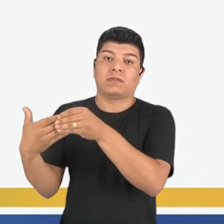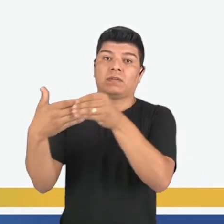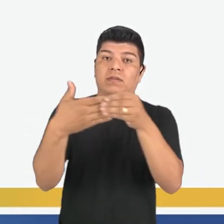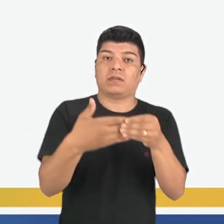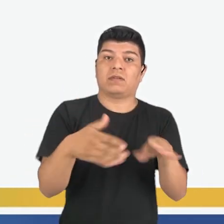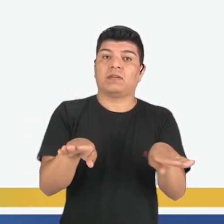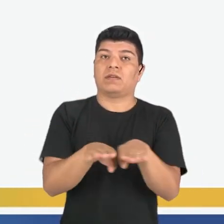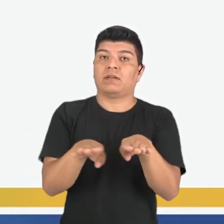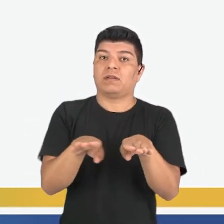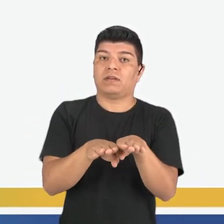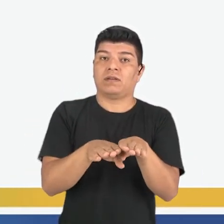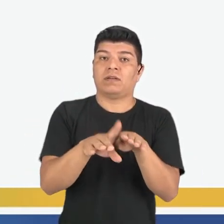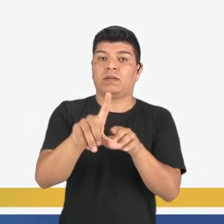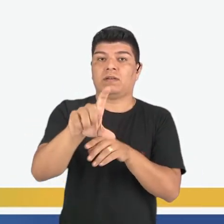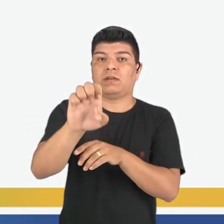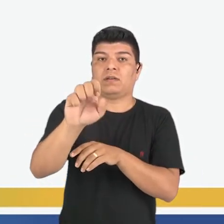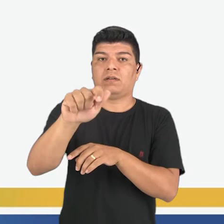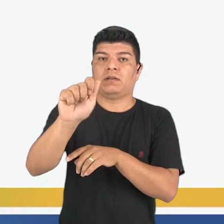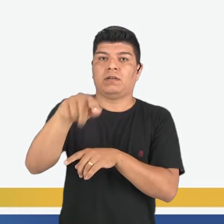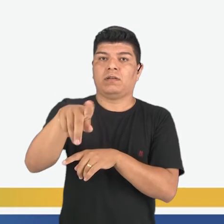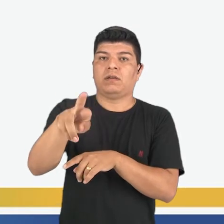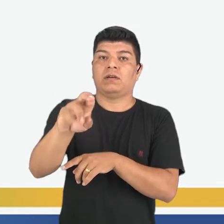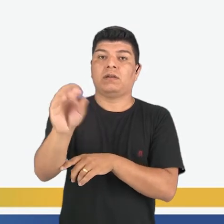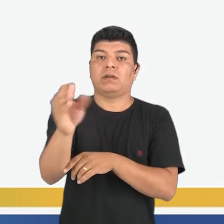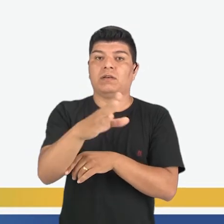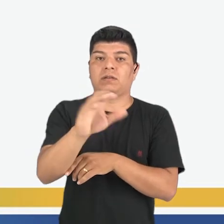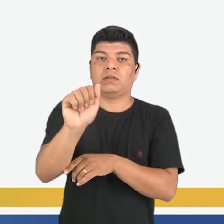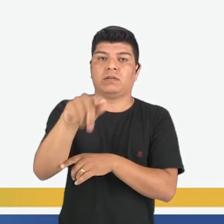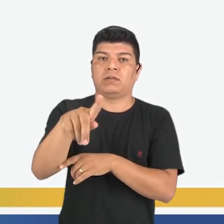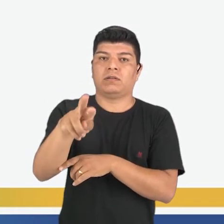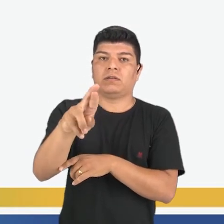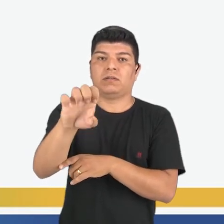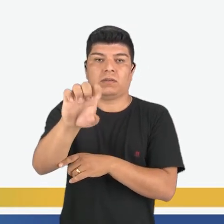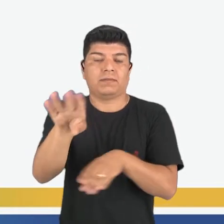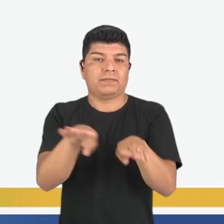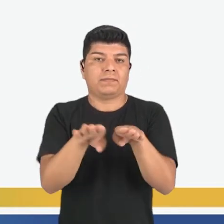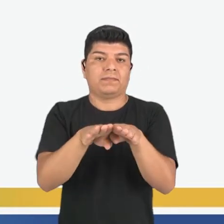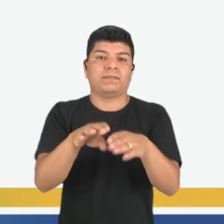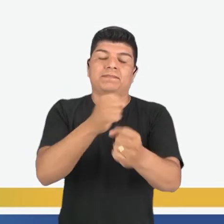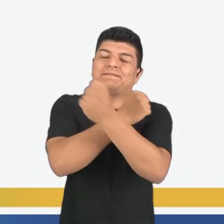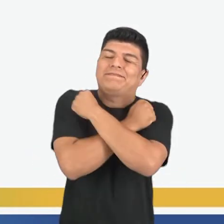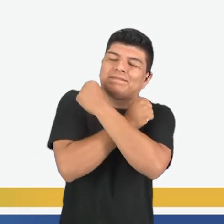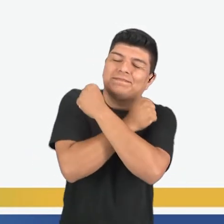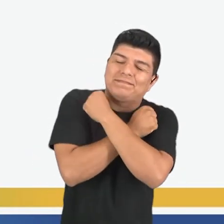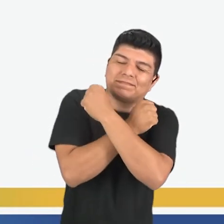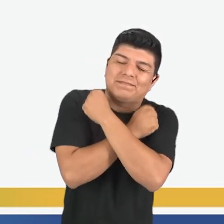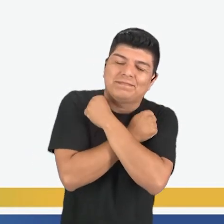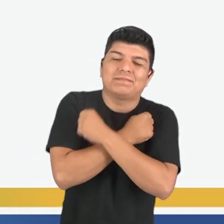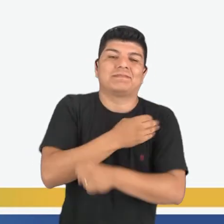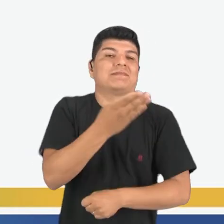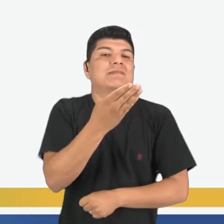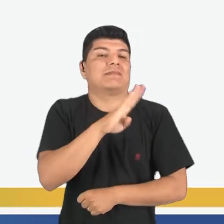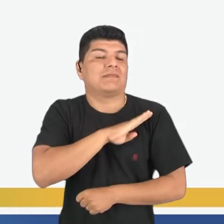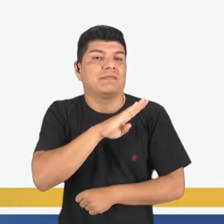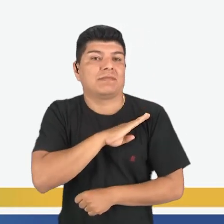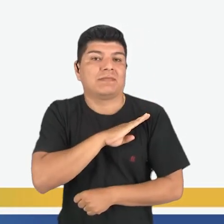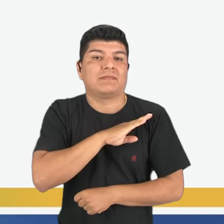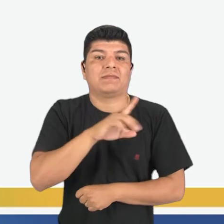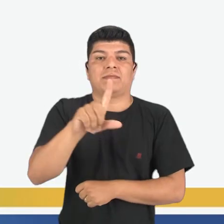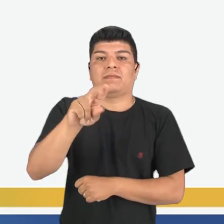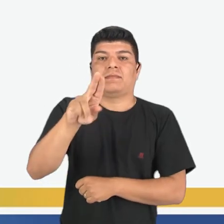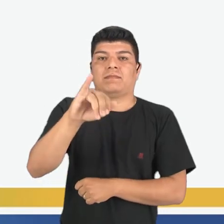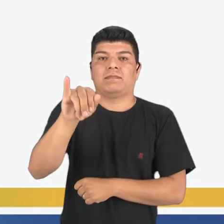também Leandro e André. Aí a despedida. Um grande abraço do amigo Luiz